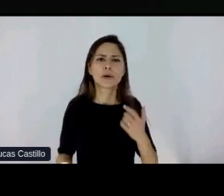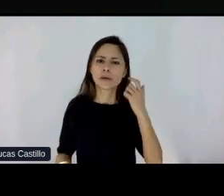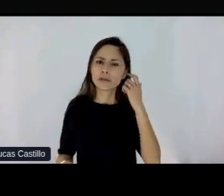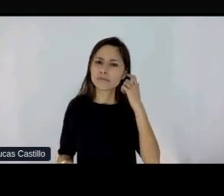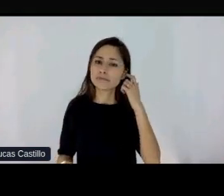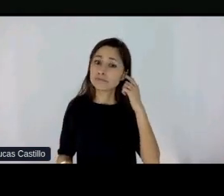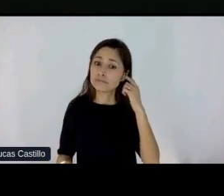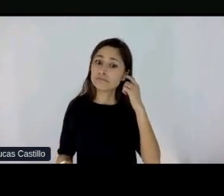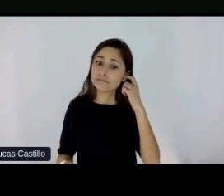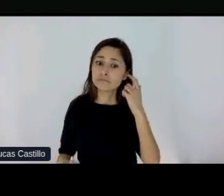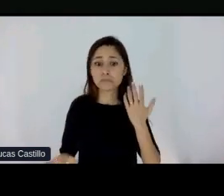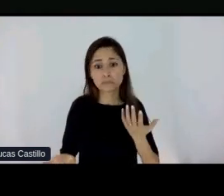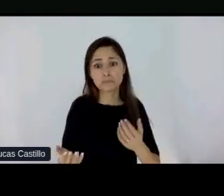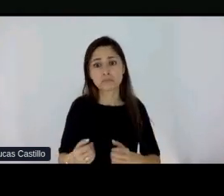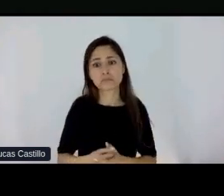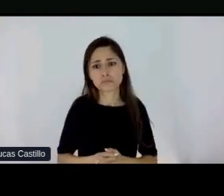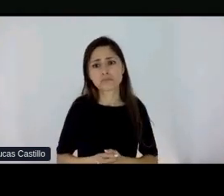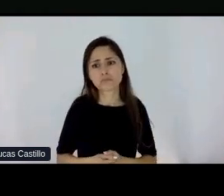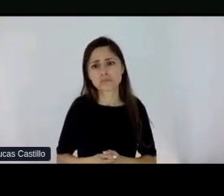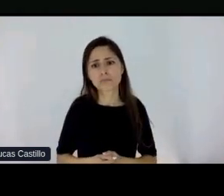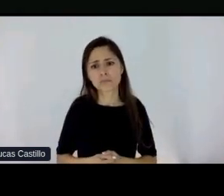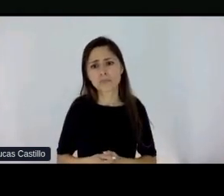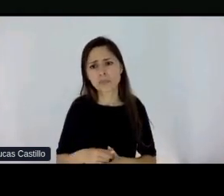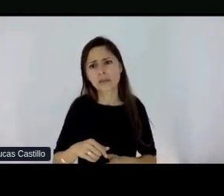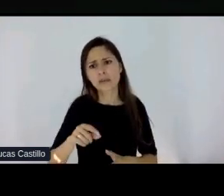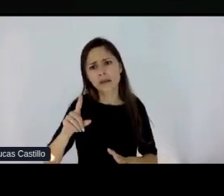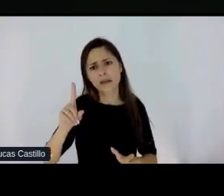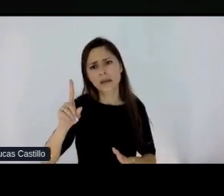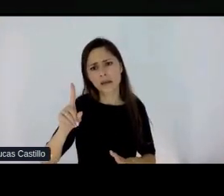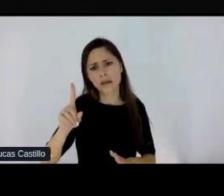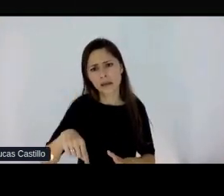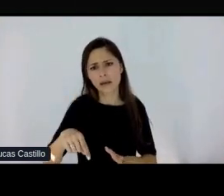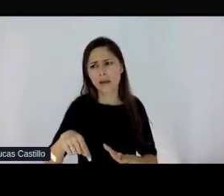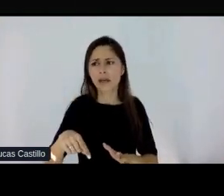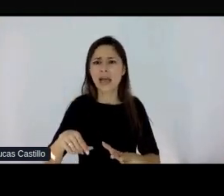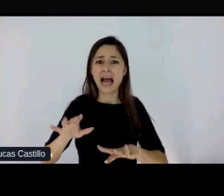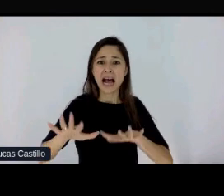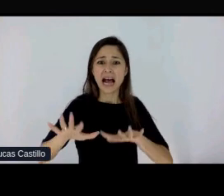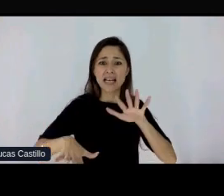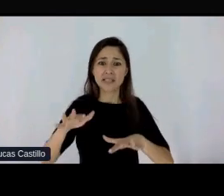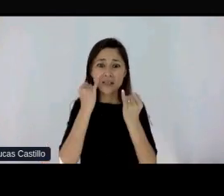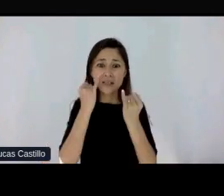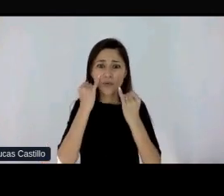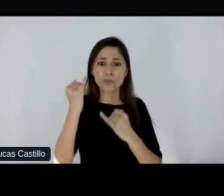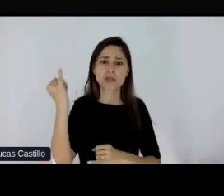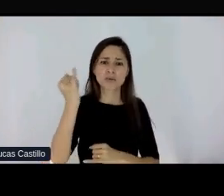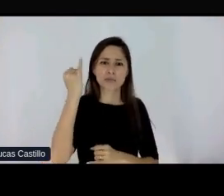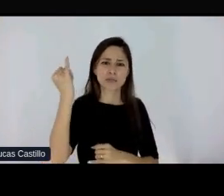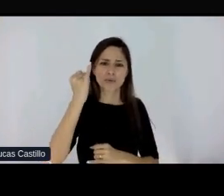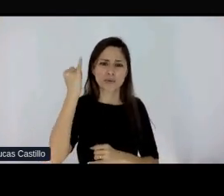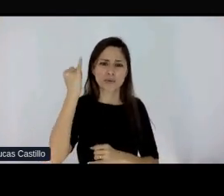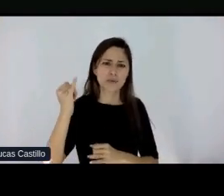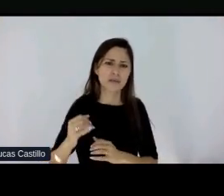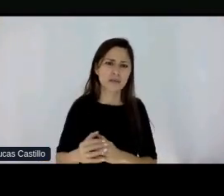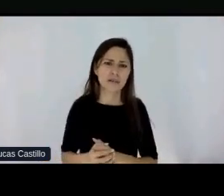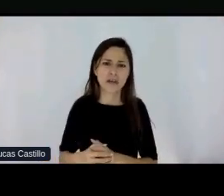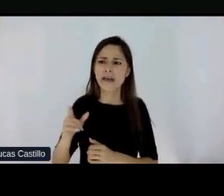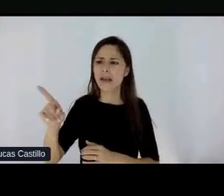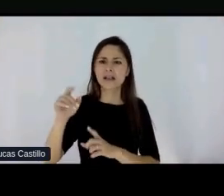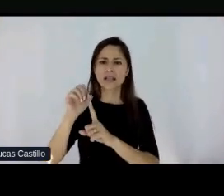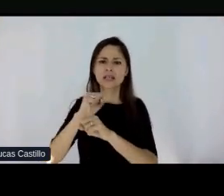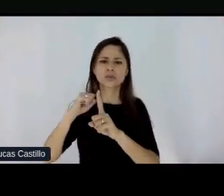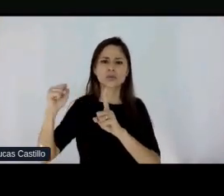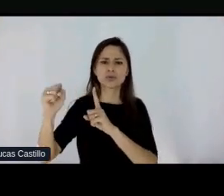interface dela, né? Que faz parte da identidade da pessoa, do papel que ela desempenha na